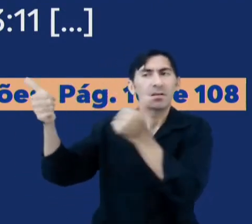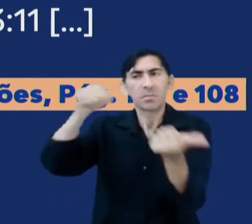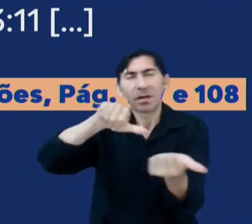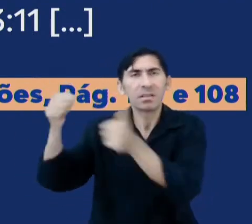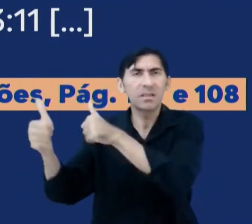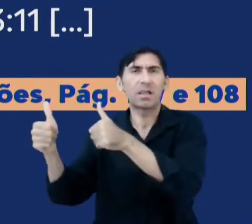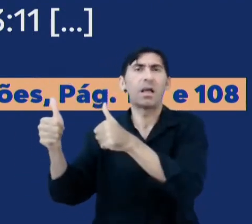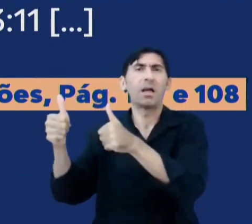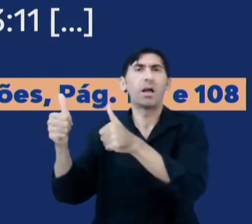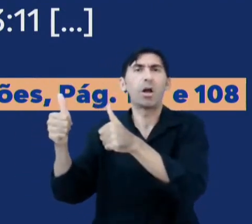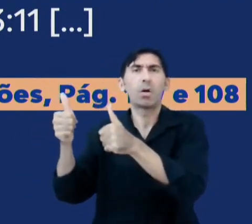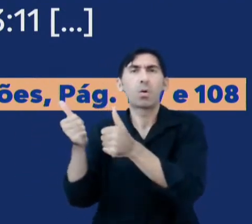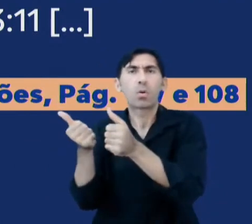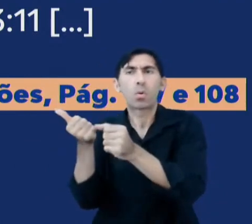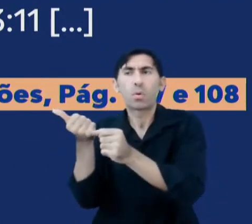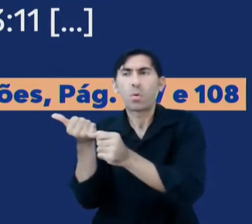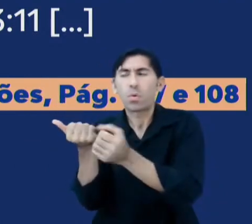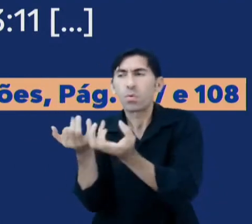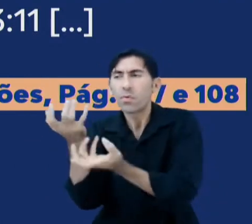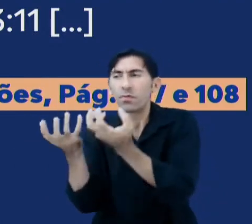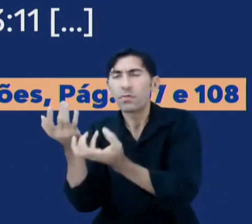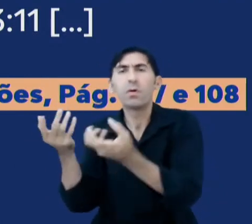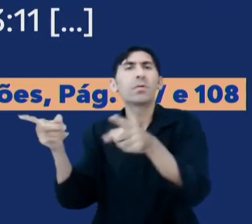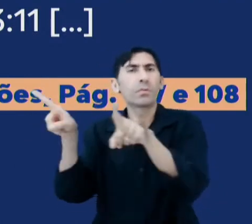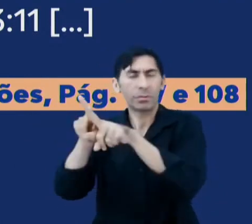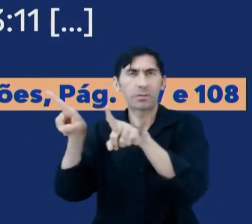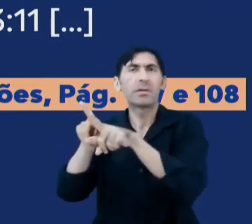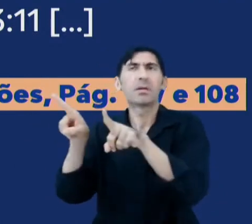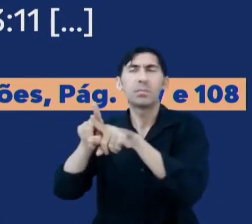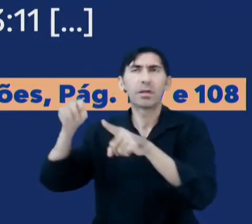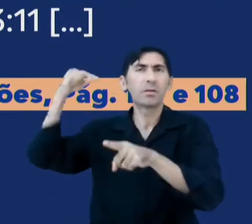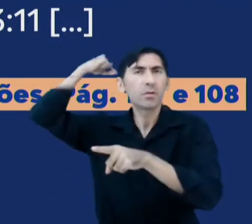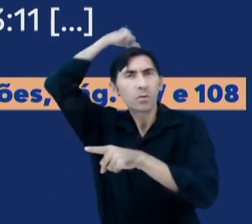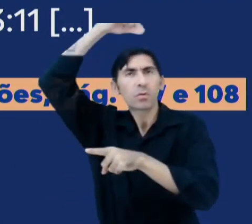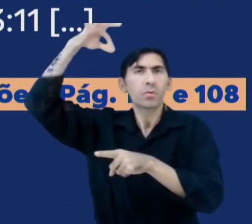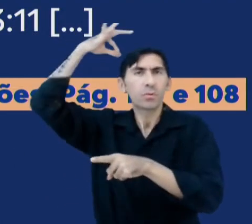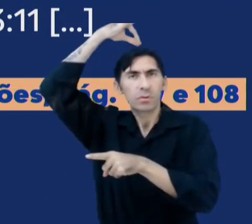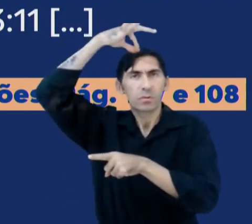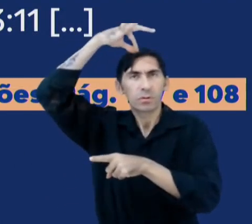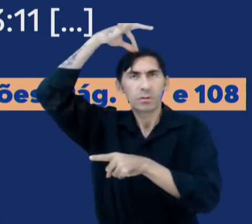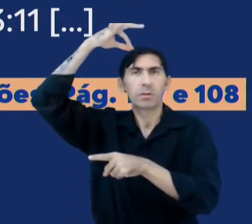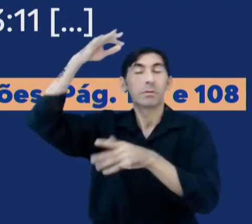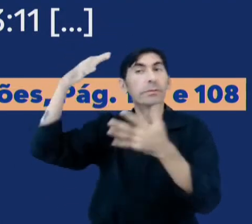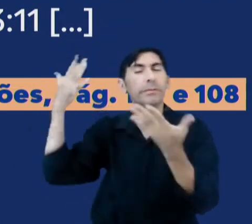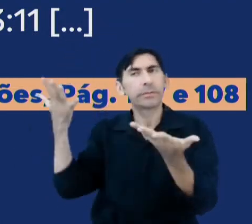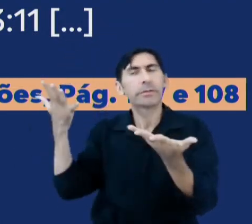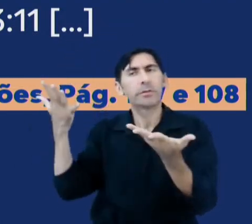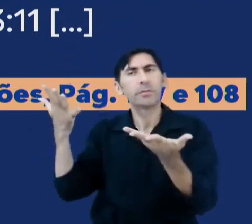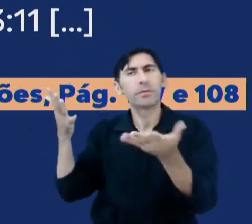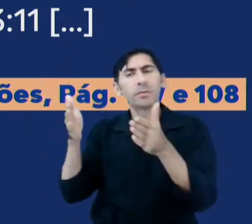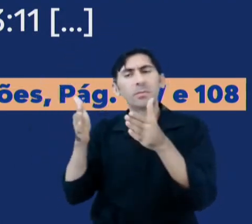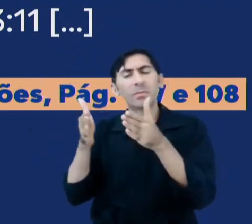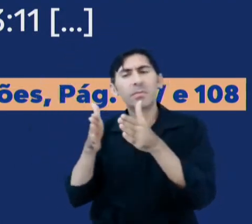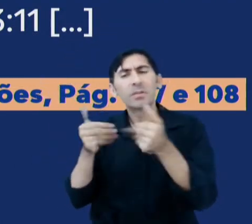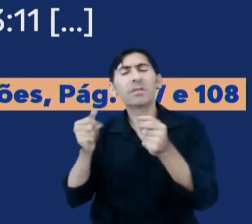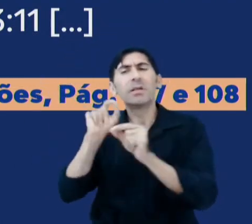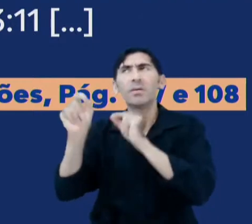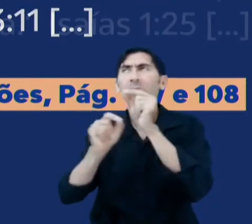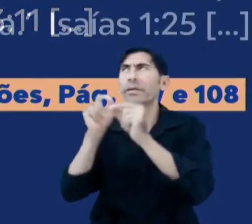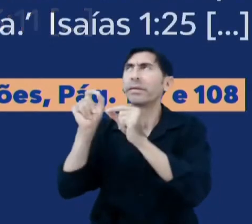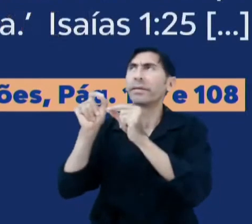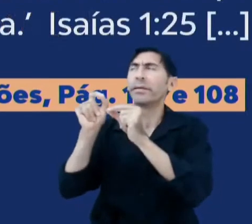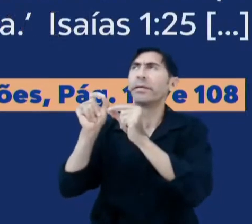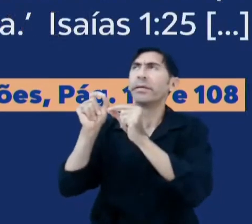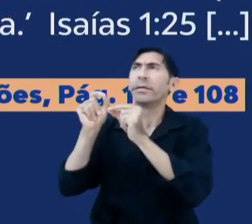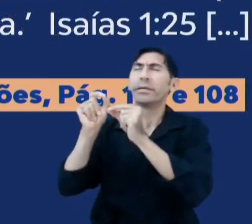expressão. Cristo nos batiza com Espírito Santo e com fogo. Vamos ver o que faz o Espírito Santo agora em nós.